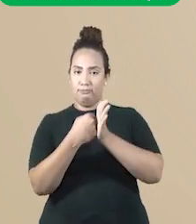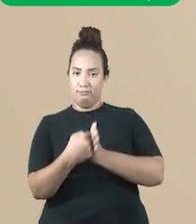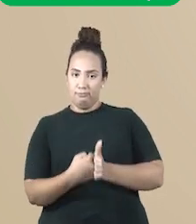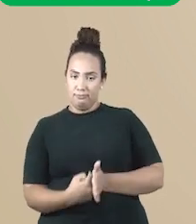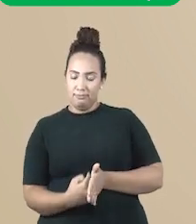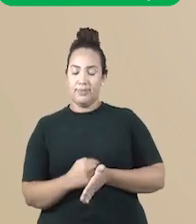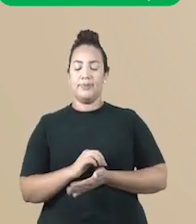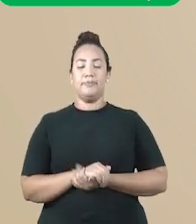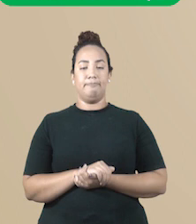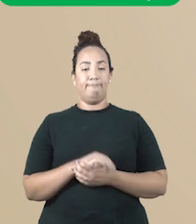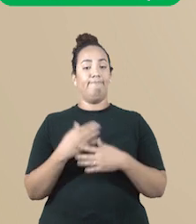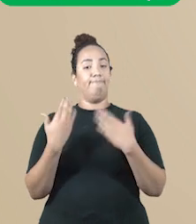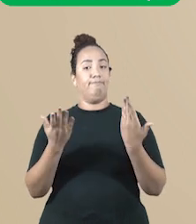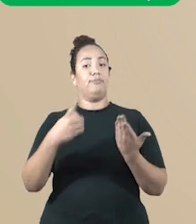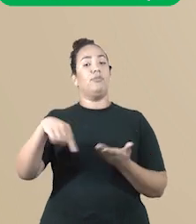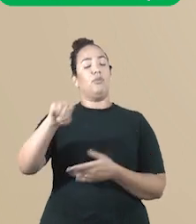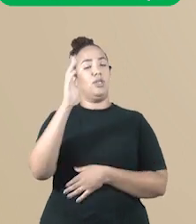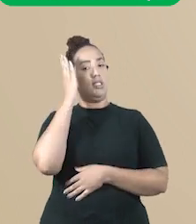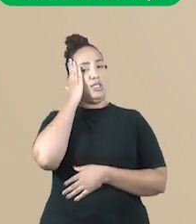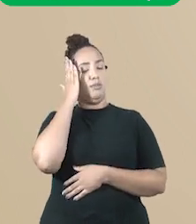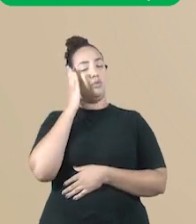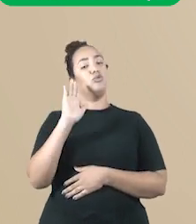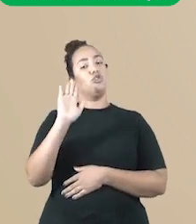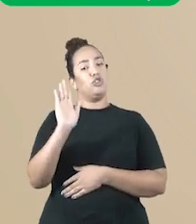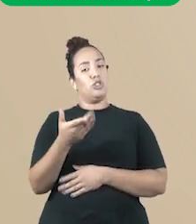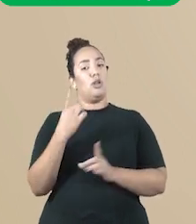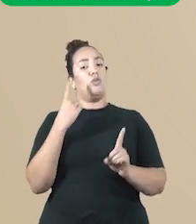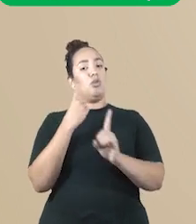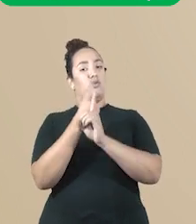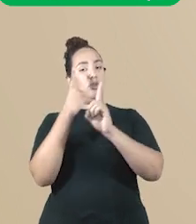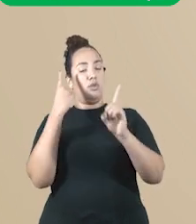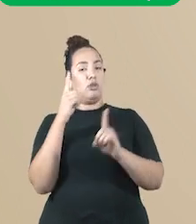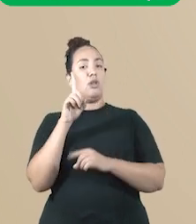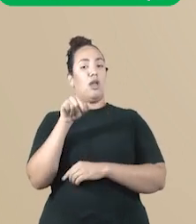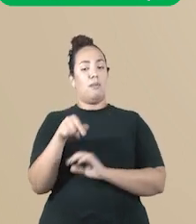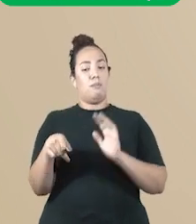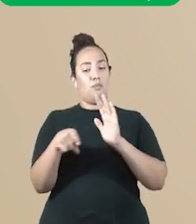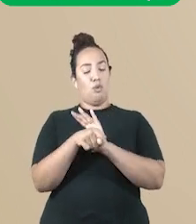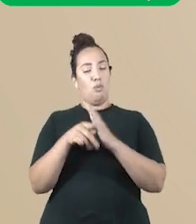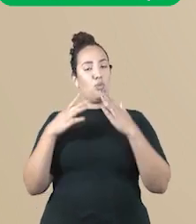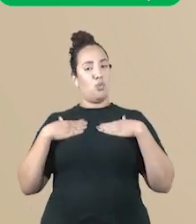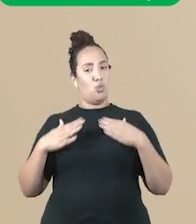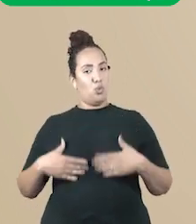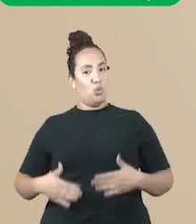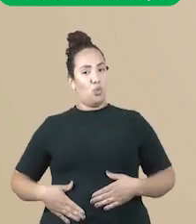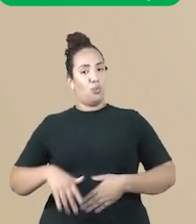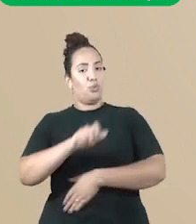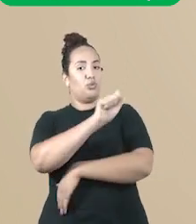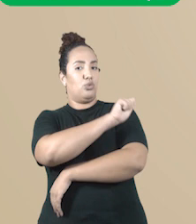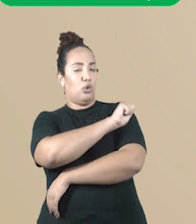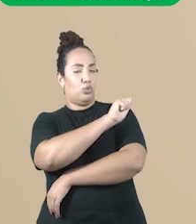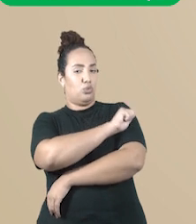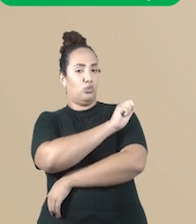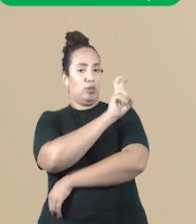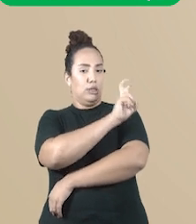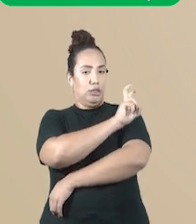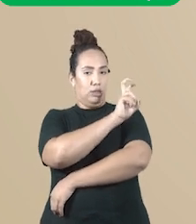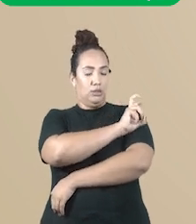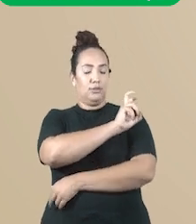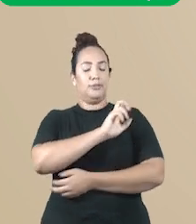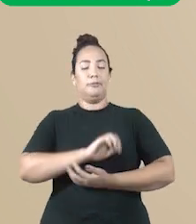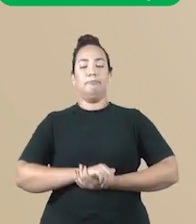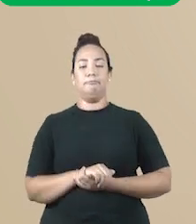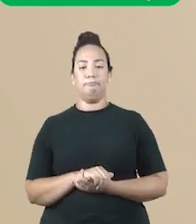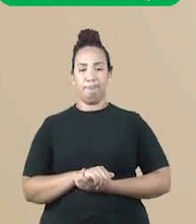sabemos que o que vamos encontrar aqui são as informações relacionadas ao físico dos alunos, ao seu